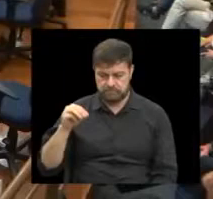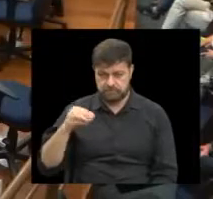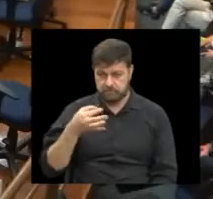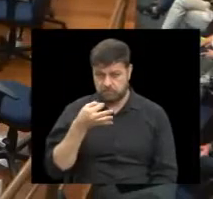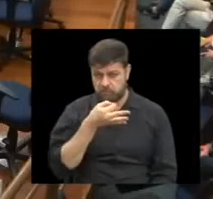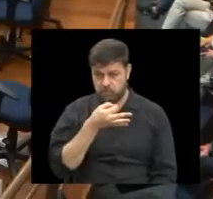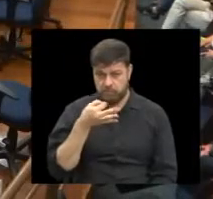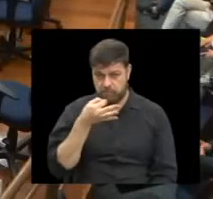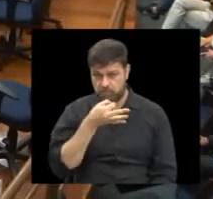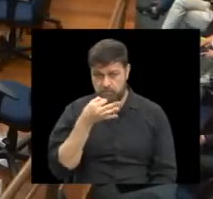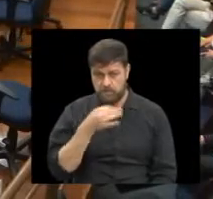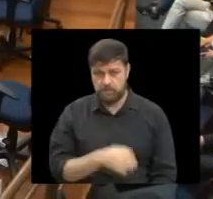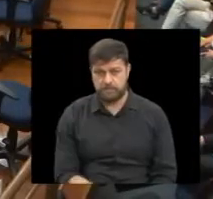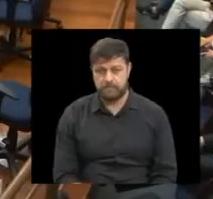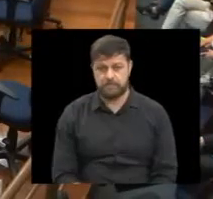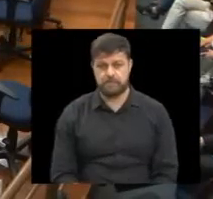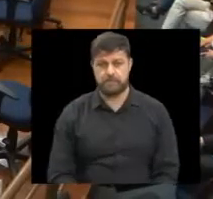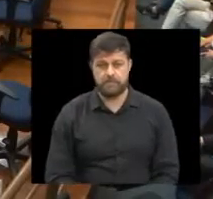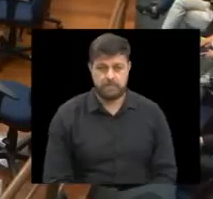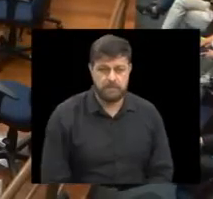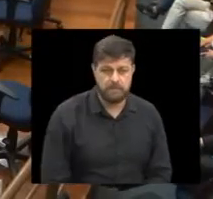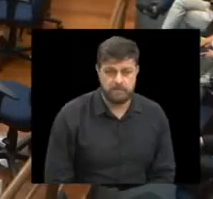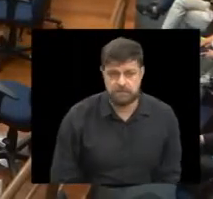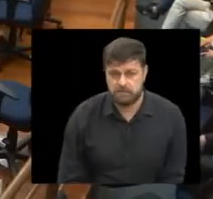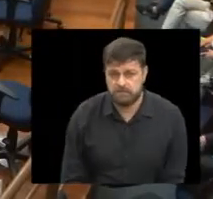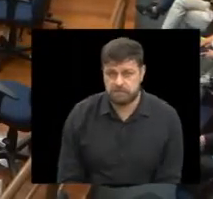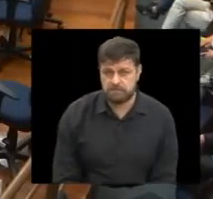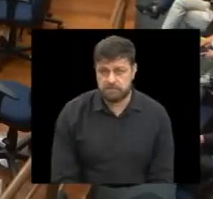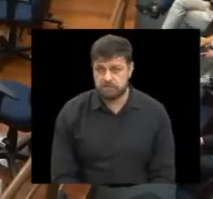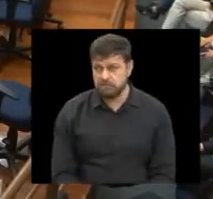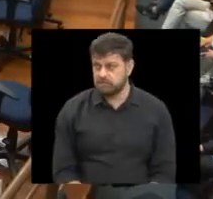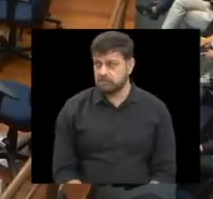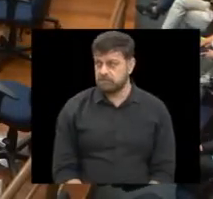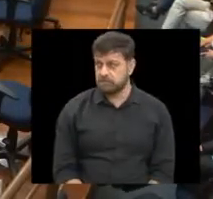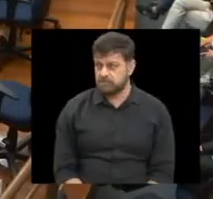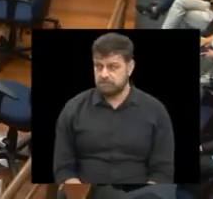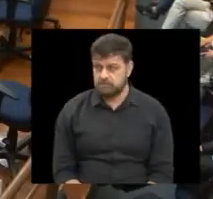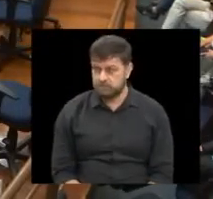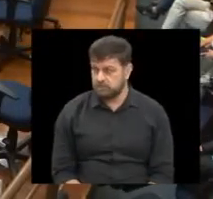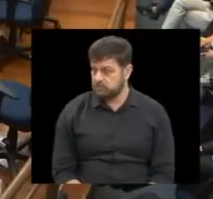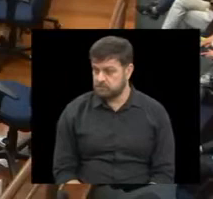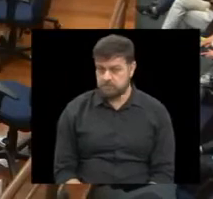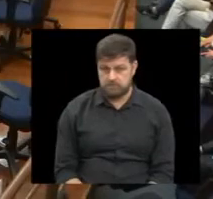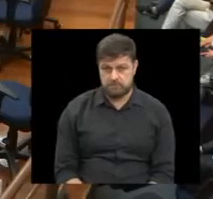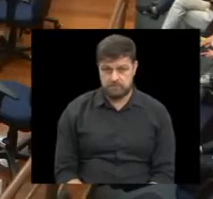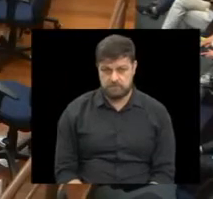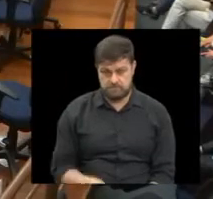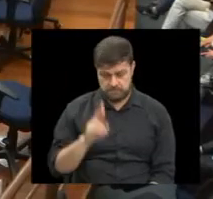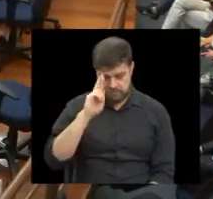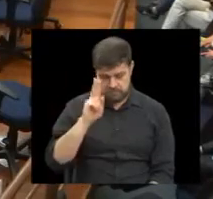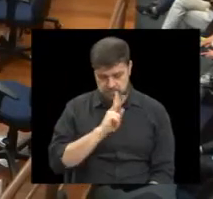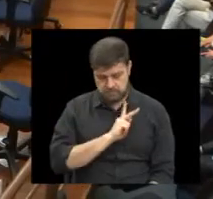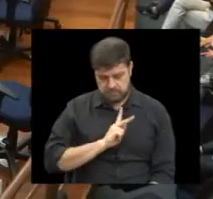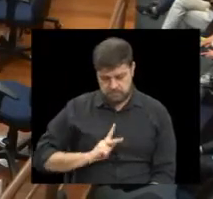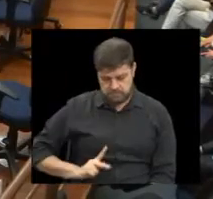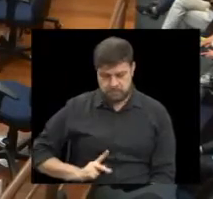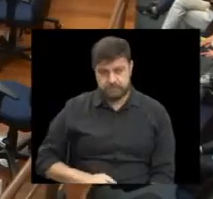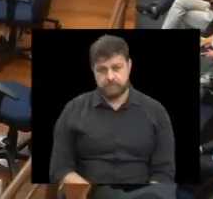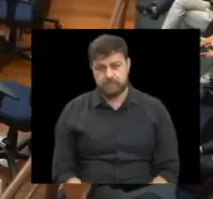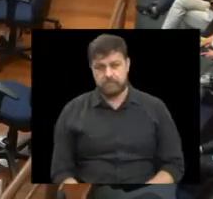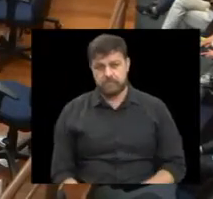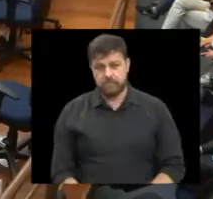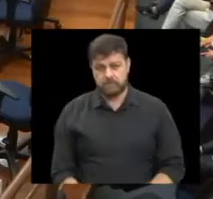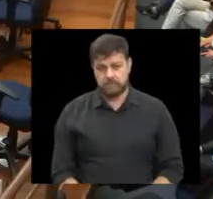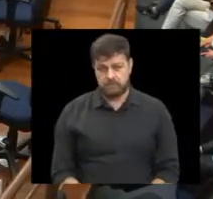matéria. A proposta recebeu 75 emendas parlamentares, das quais 57 foram aprovadas, além de uma